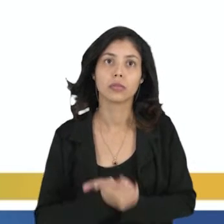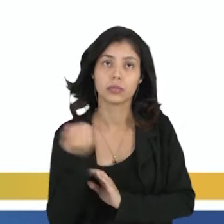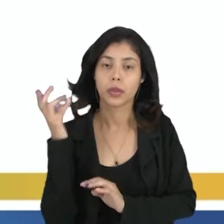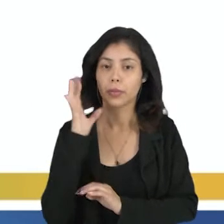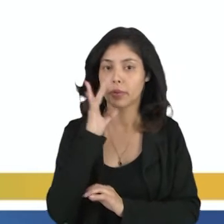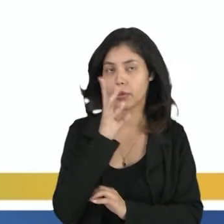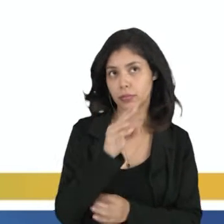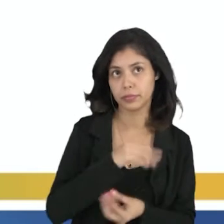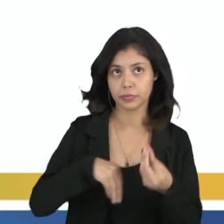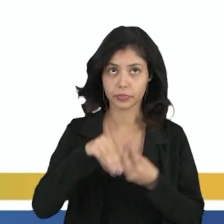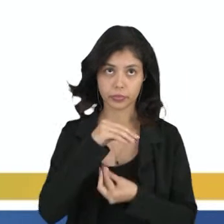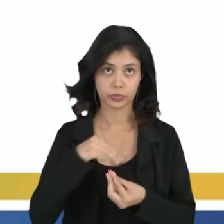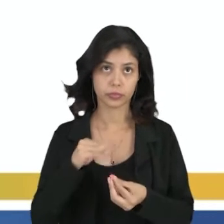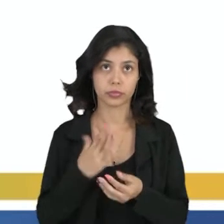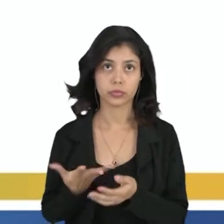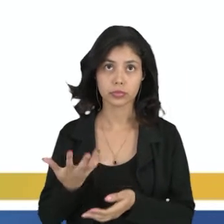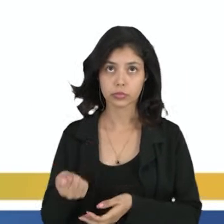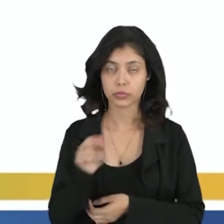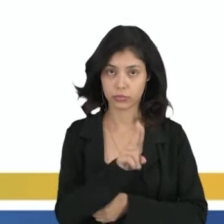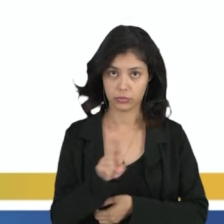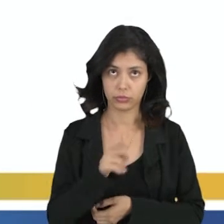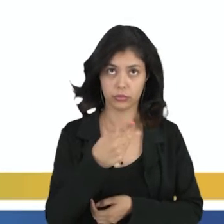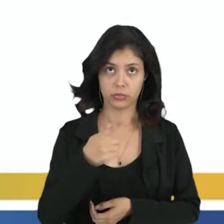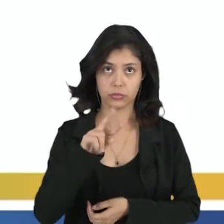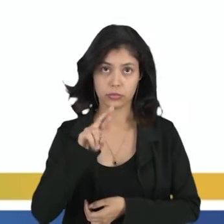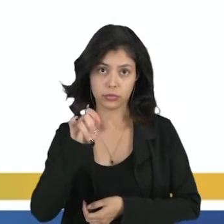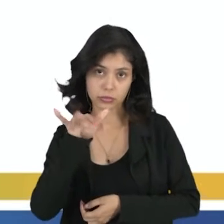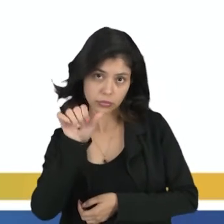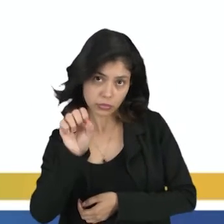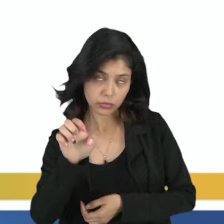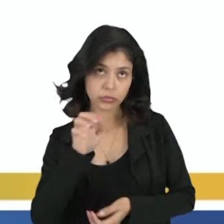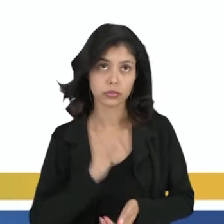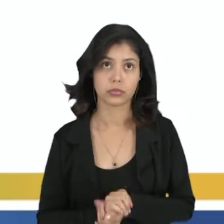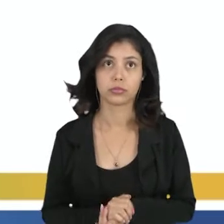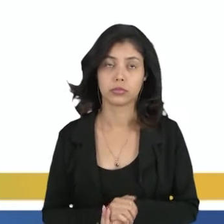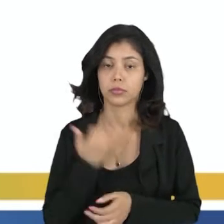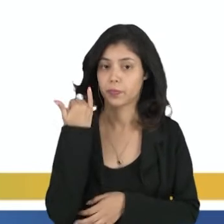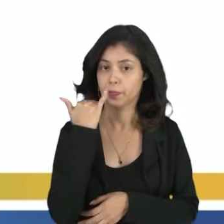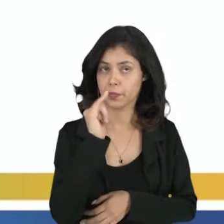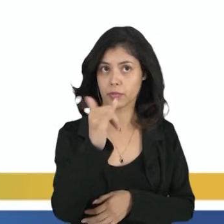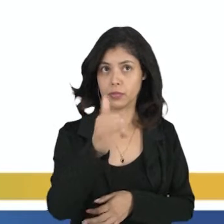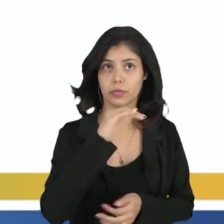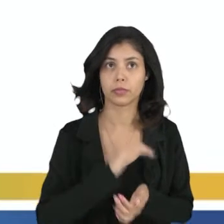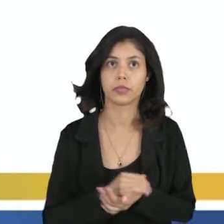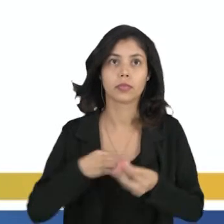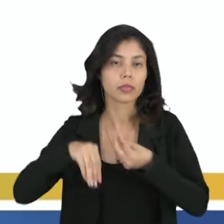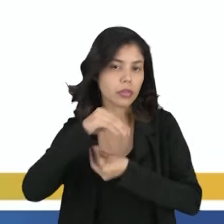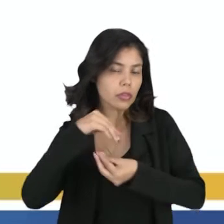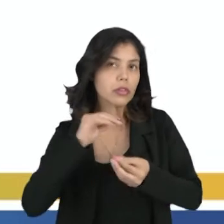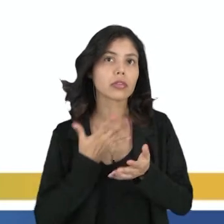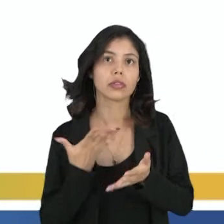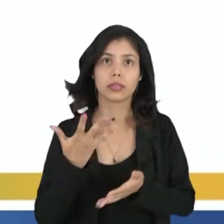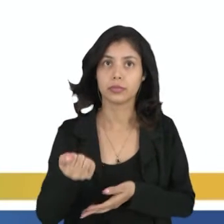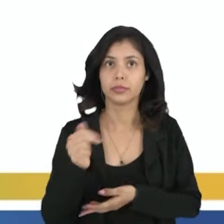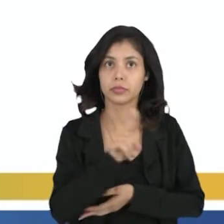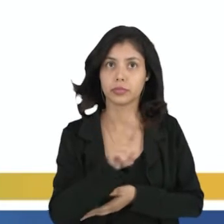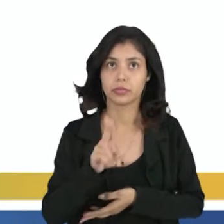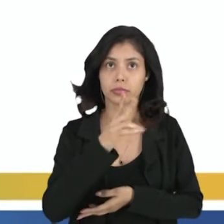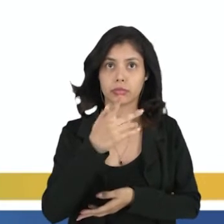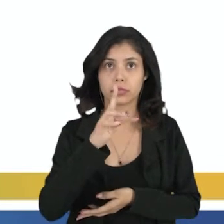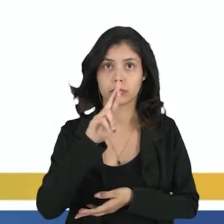O calor, que aí a gente vai ter uma reação de pirólise. A eletricidade, que aí nós vamos ter uma reação